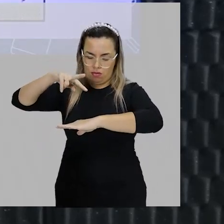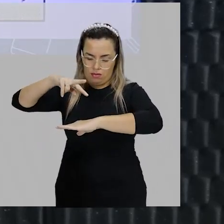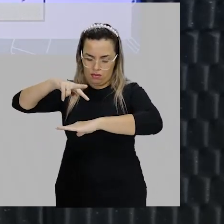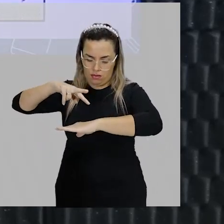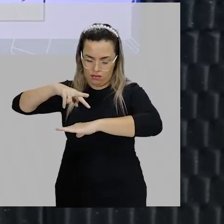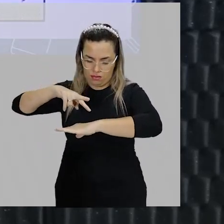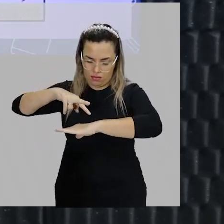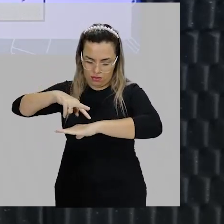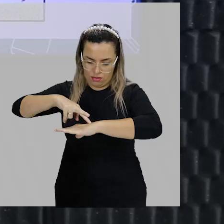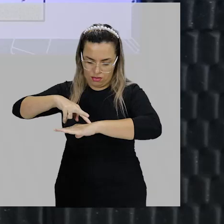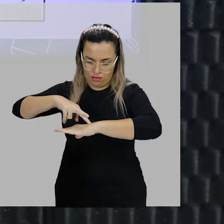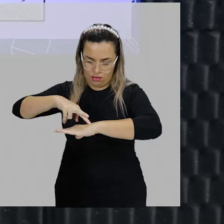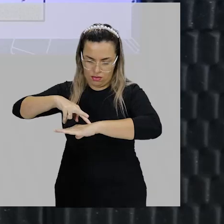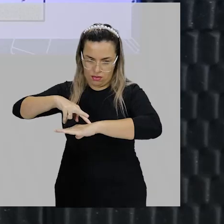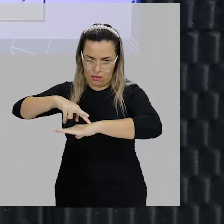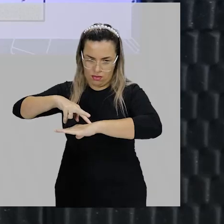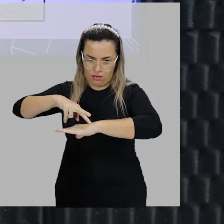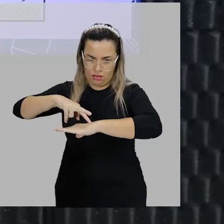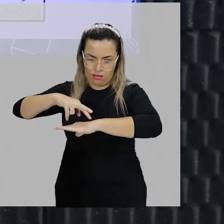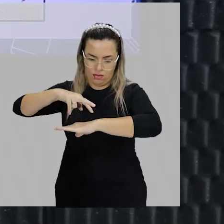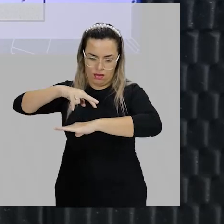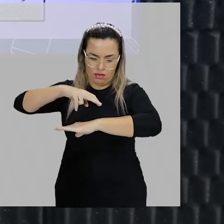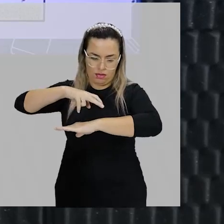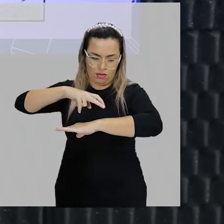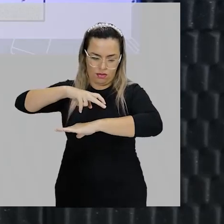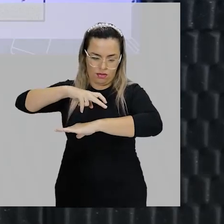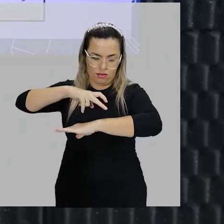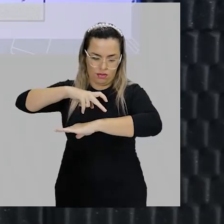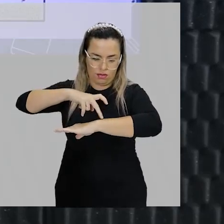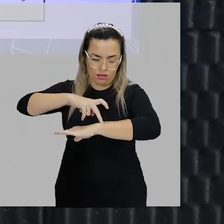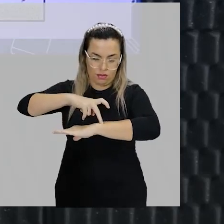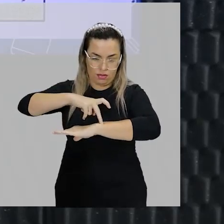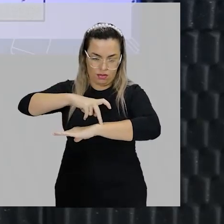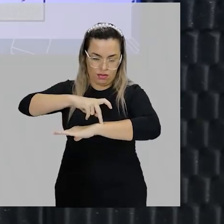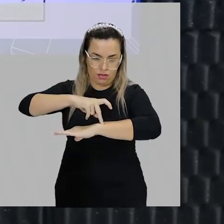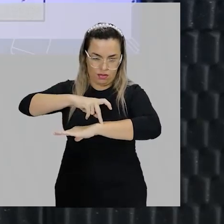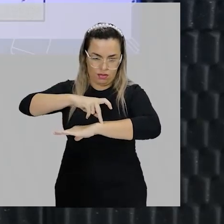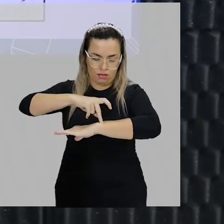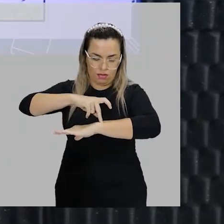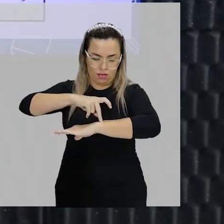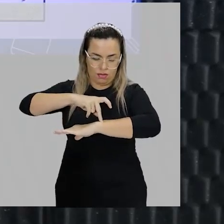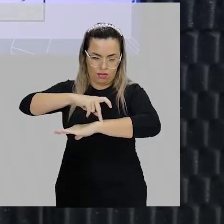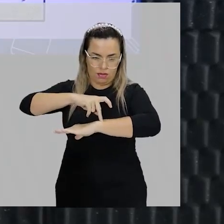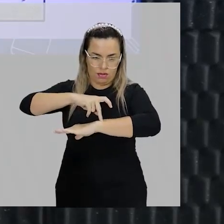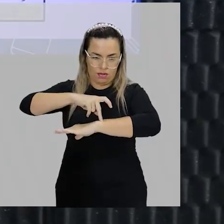é realizado com a perna esquerda, para somente no último salto